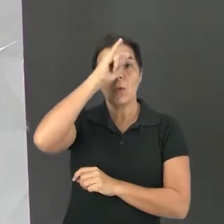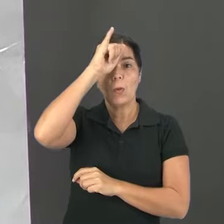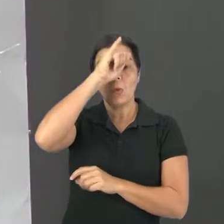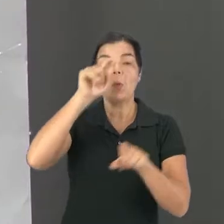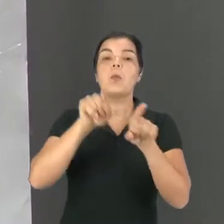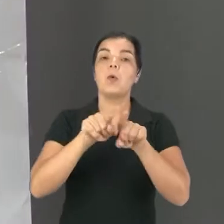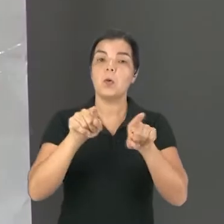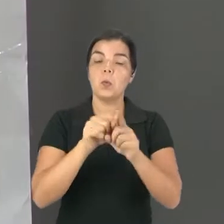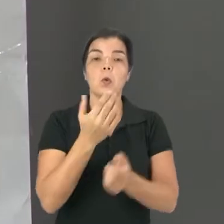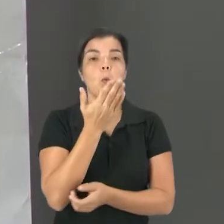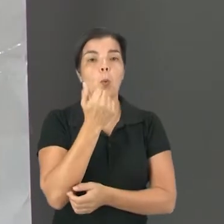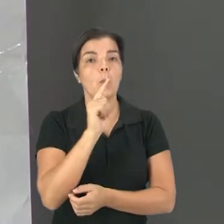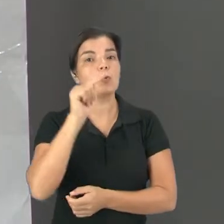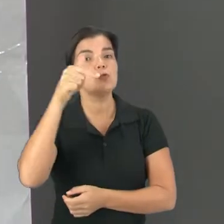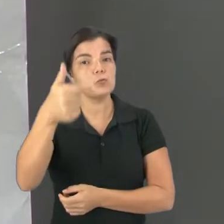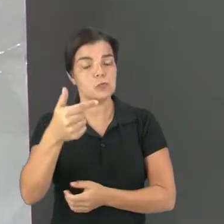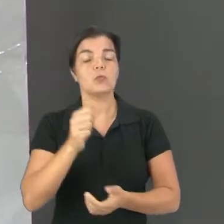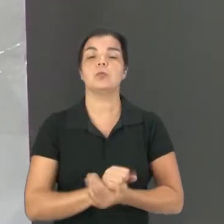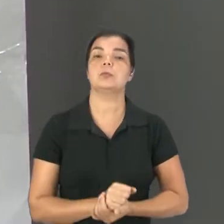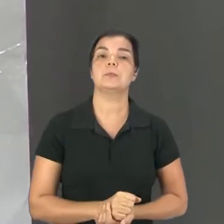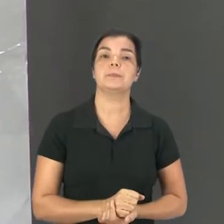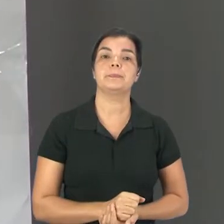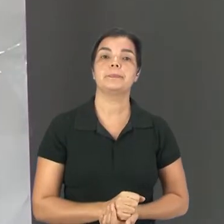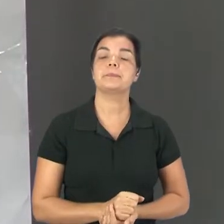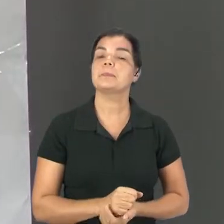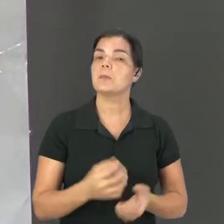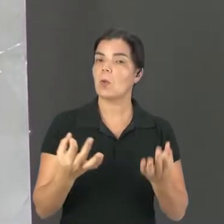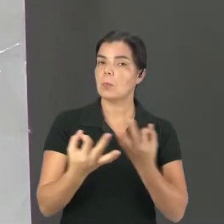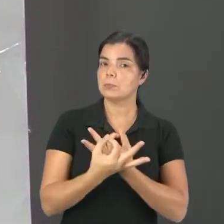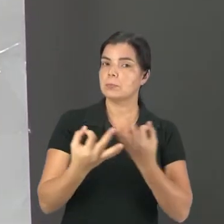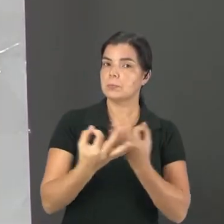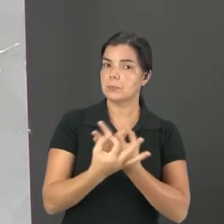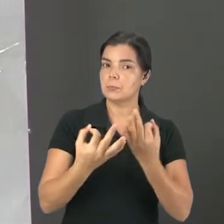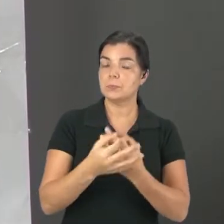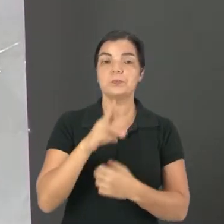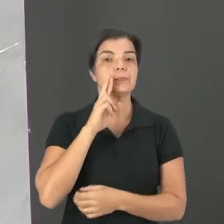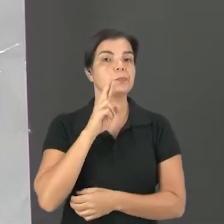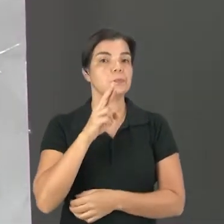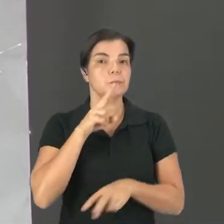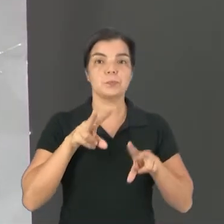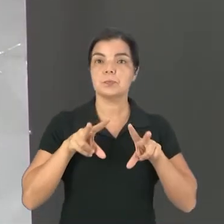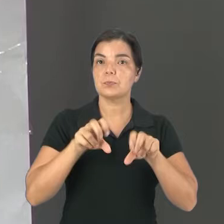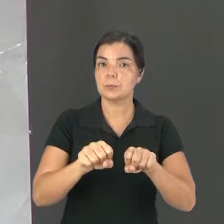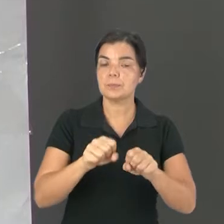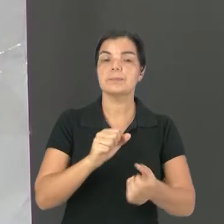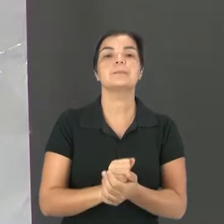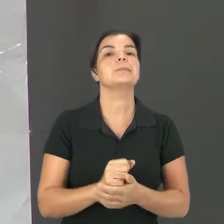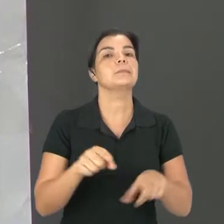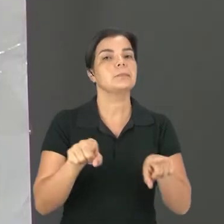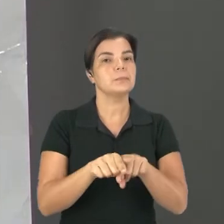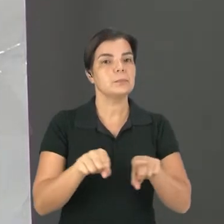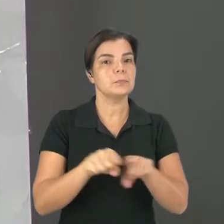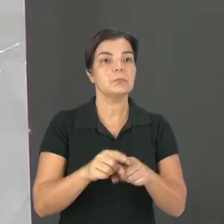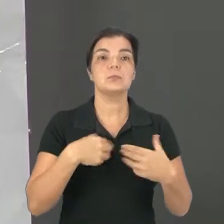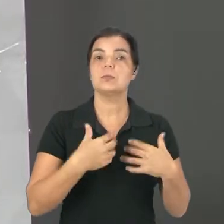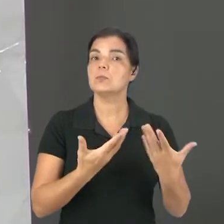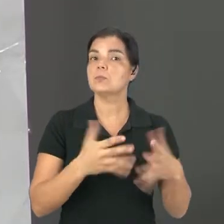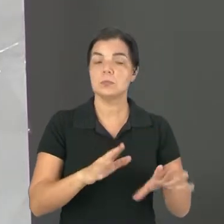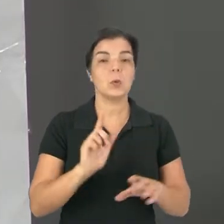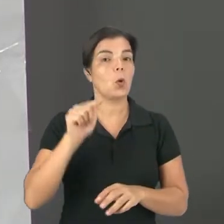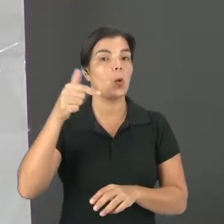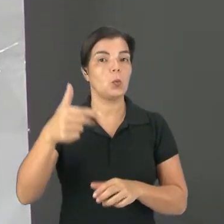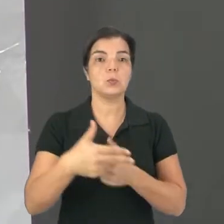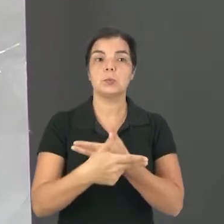a comer os filhotes uma da outra. Perfeitamente, respondeu a águia. Também eu não quero